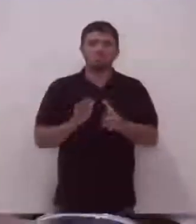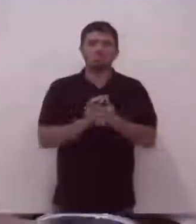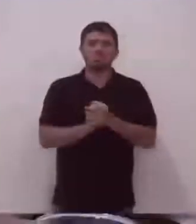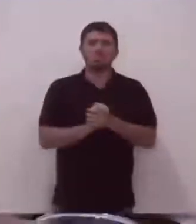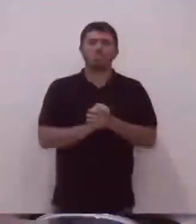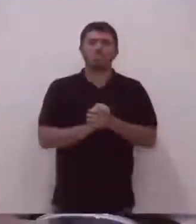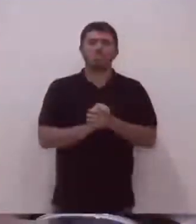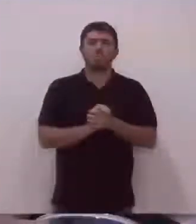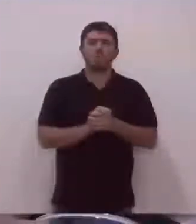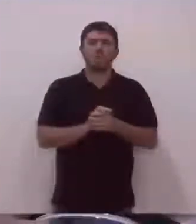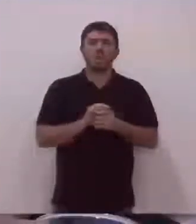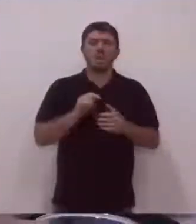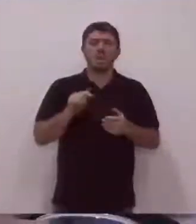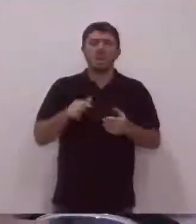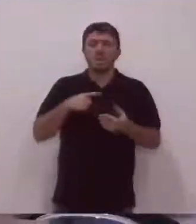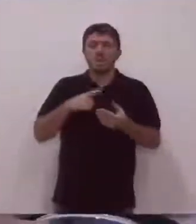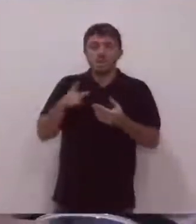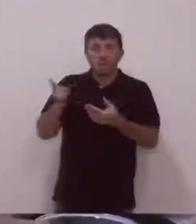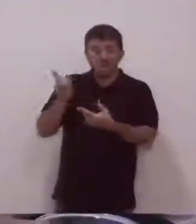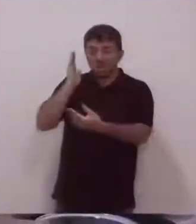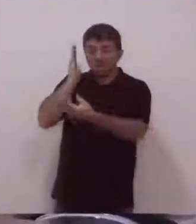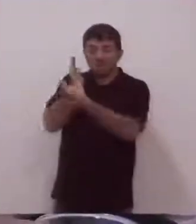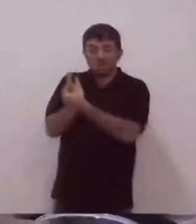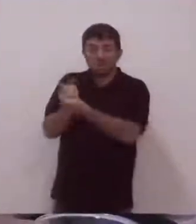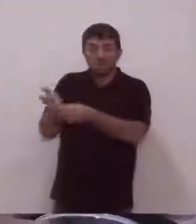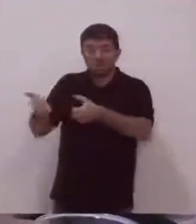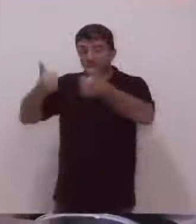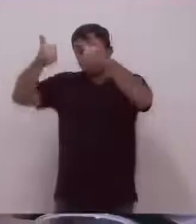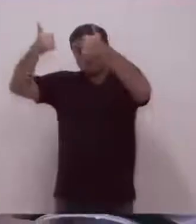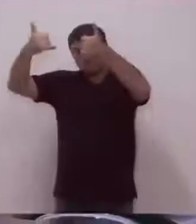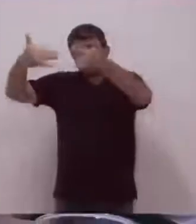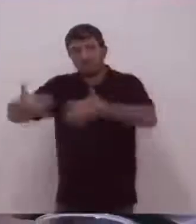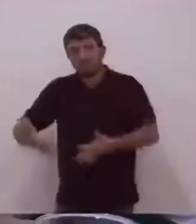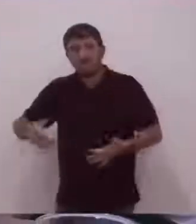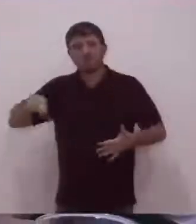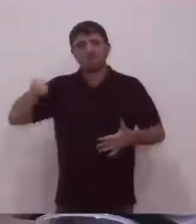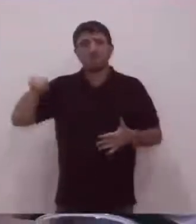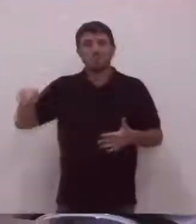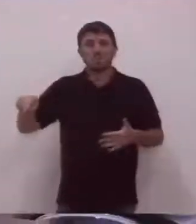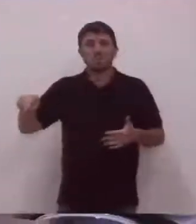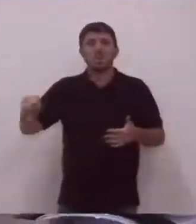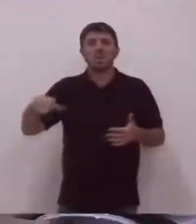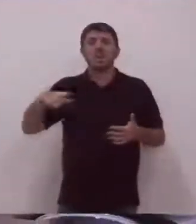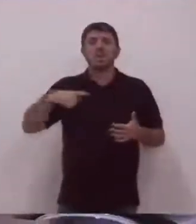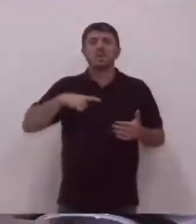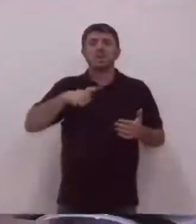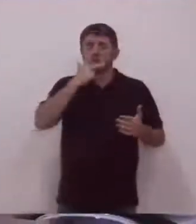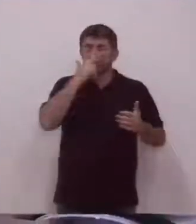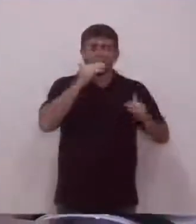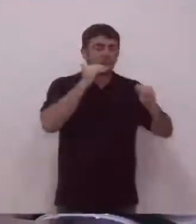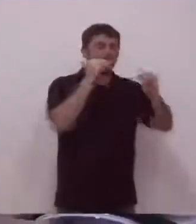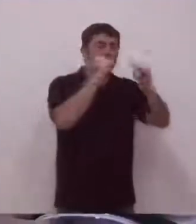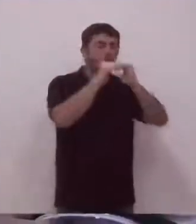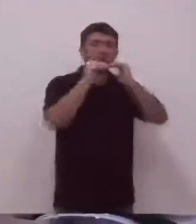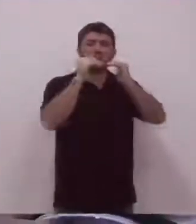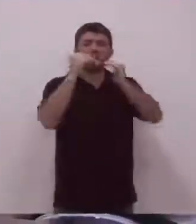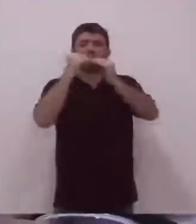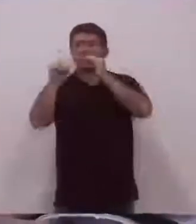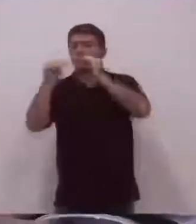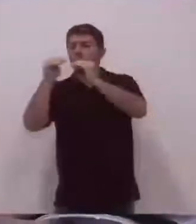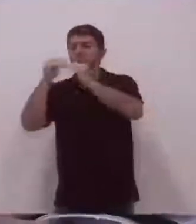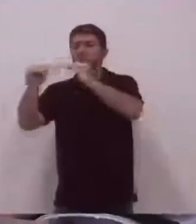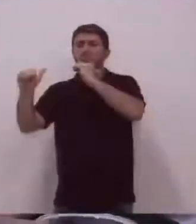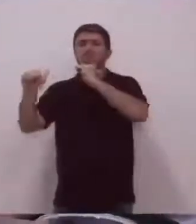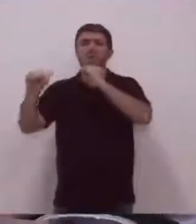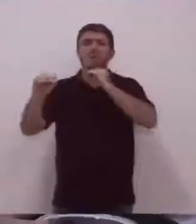Se está nesse processo de contestação, está tendo essa discórdia, está tendo a apresentação do